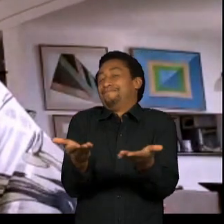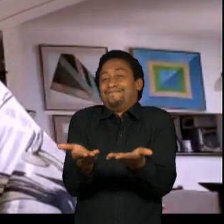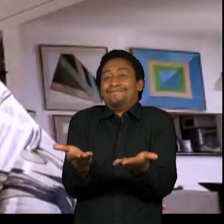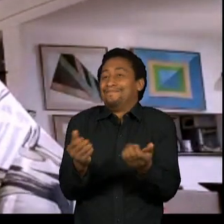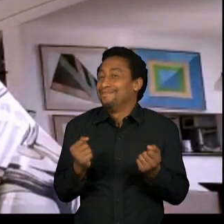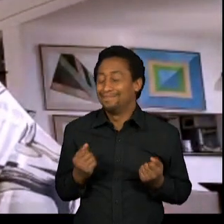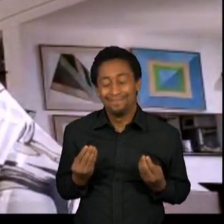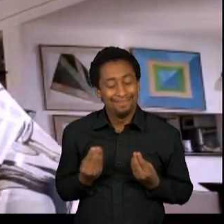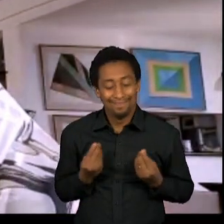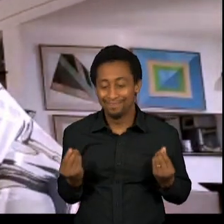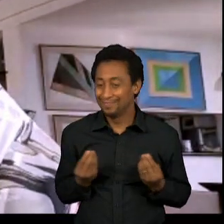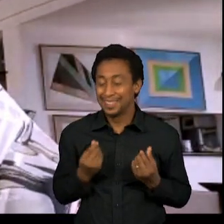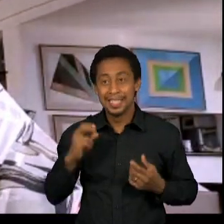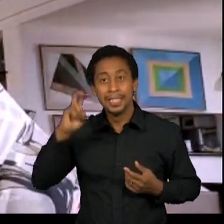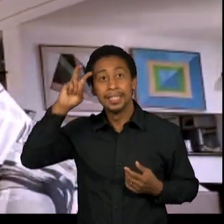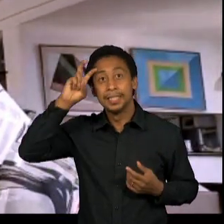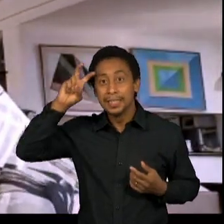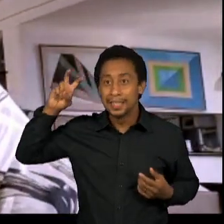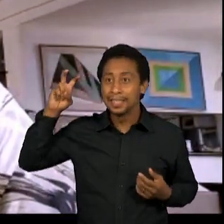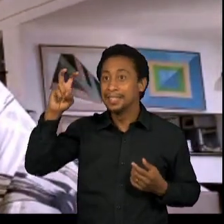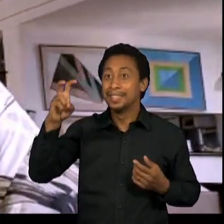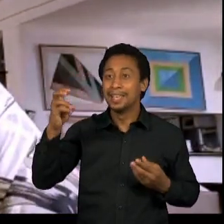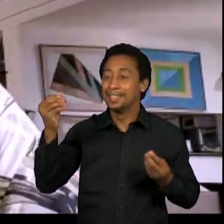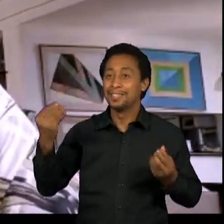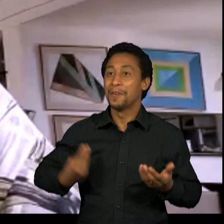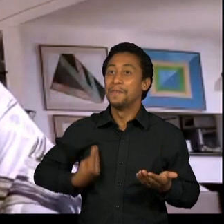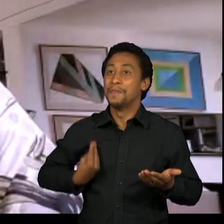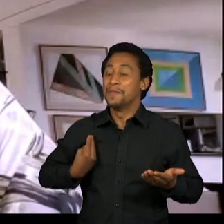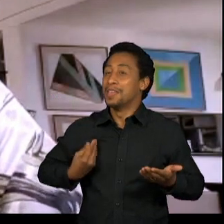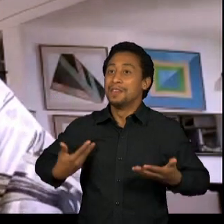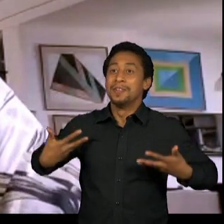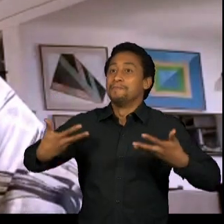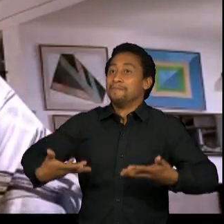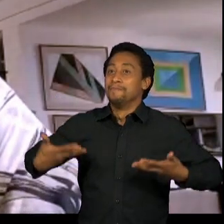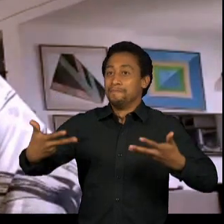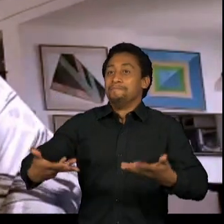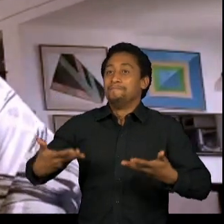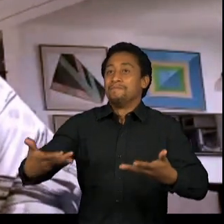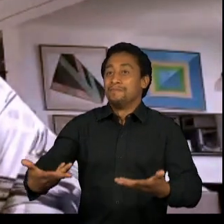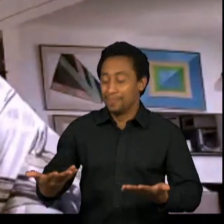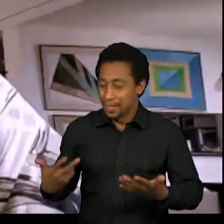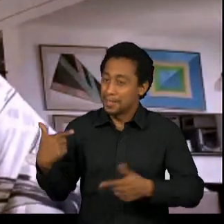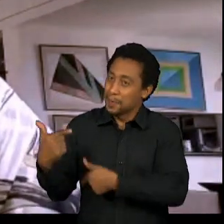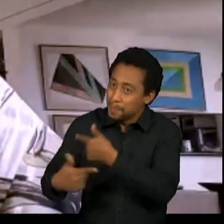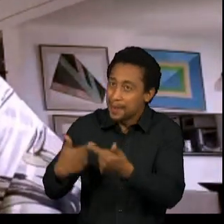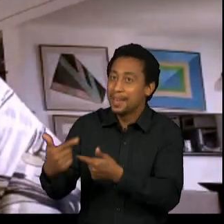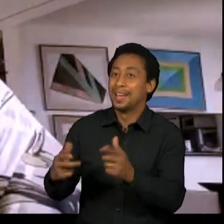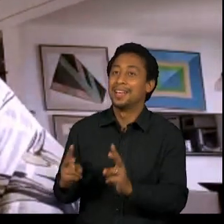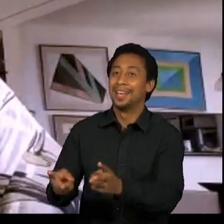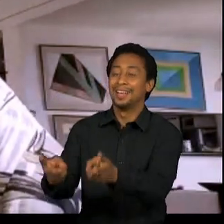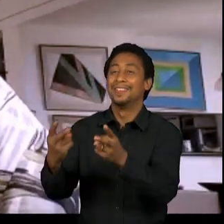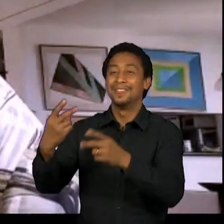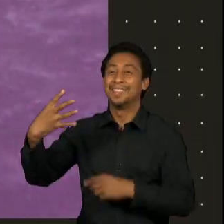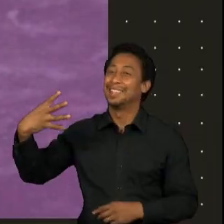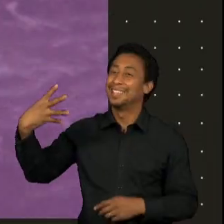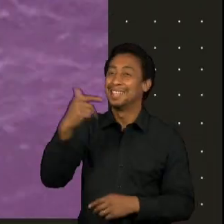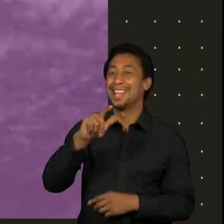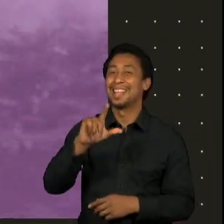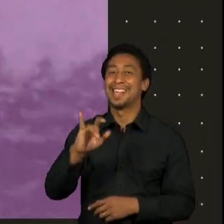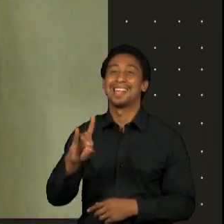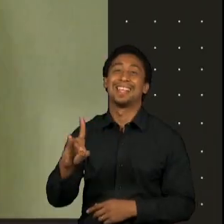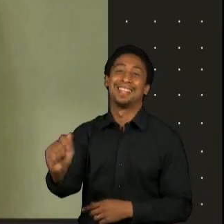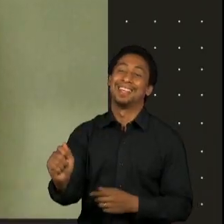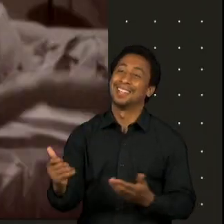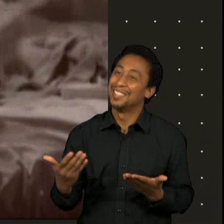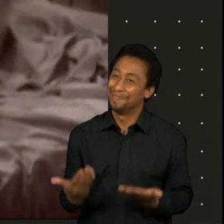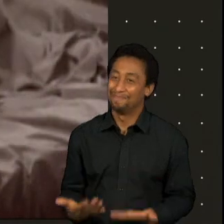muito inteligente, muito viva, muito atuante e muito linda, lindíssima. Tanto que